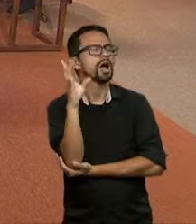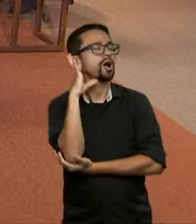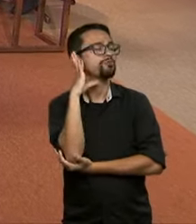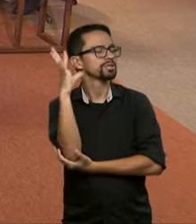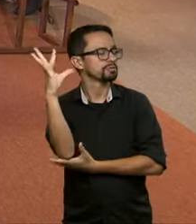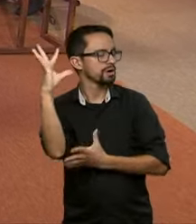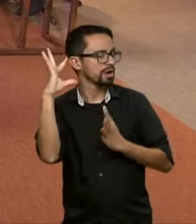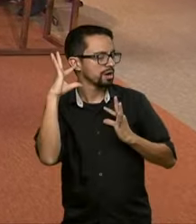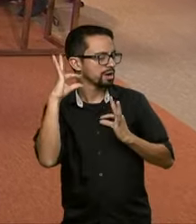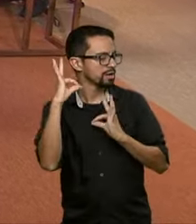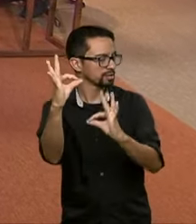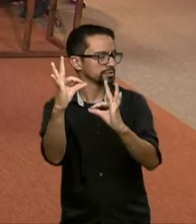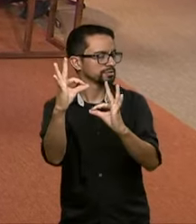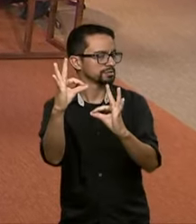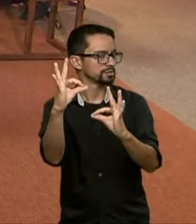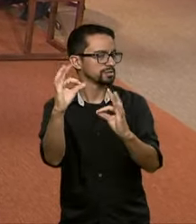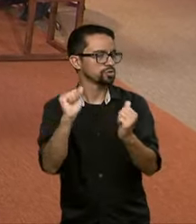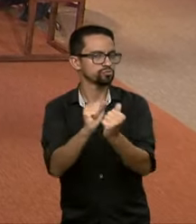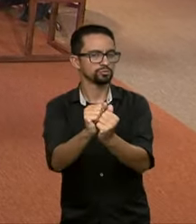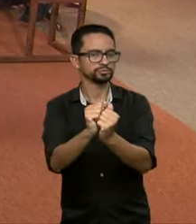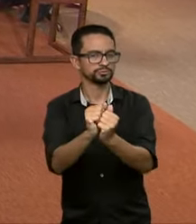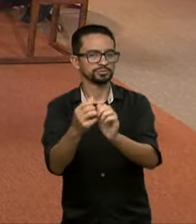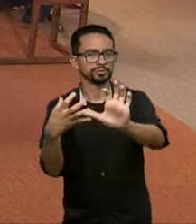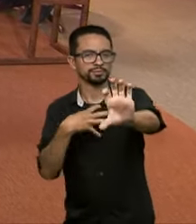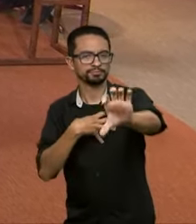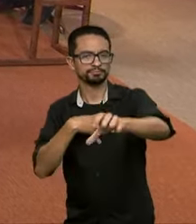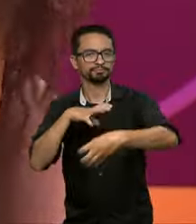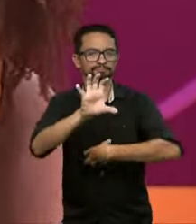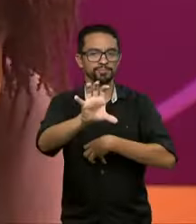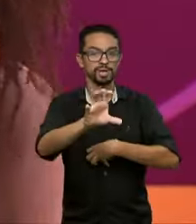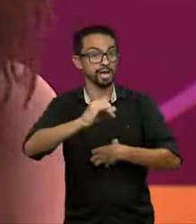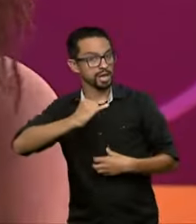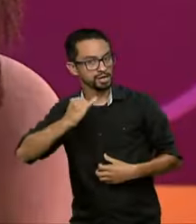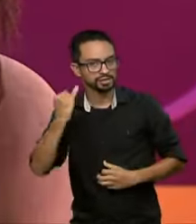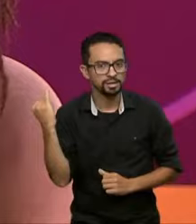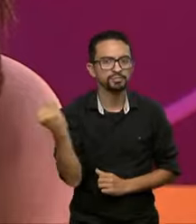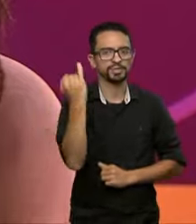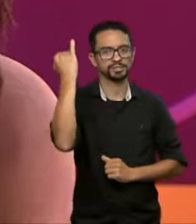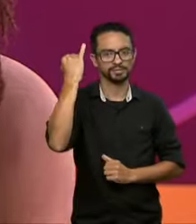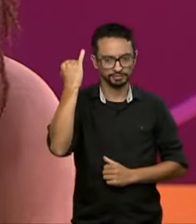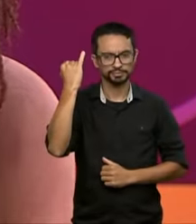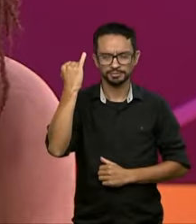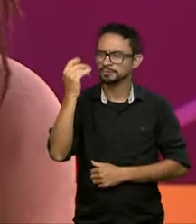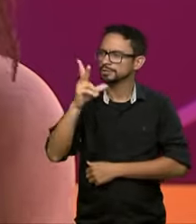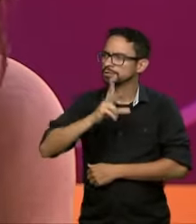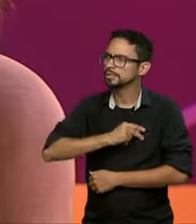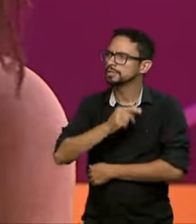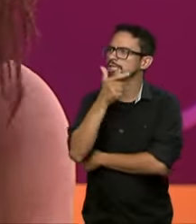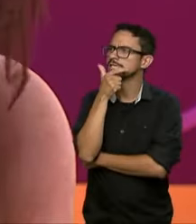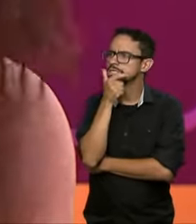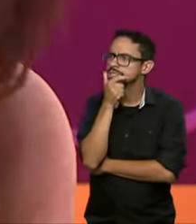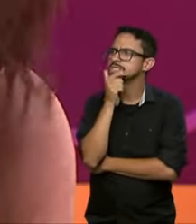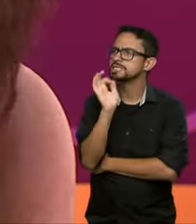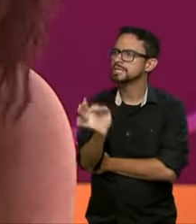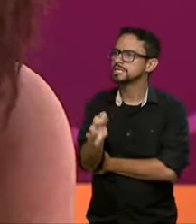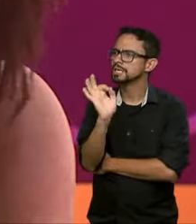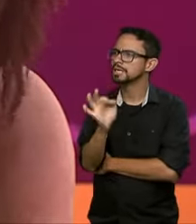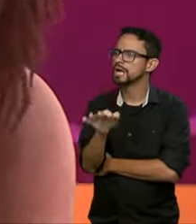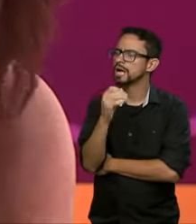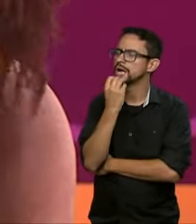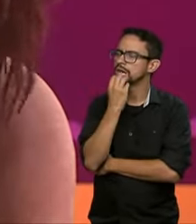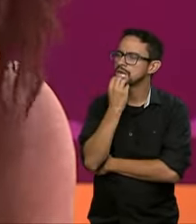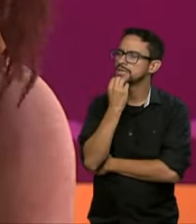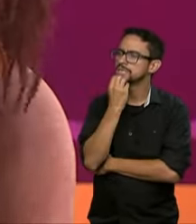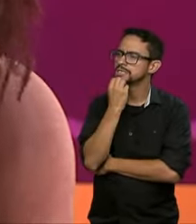coração. E se colocar no lugar do outro. Então, tem coisas que a gente vai ouvir e vai falar, pô... Será que é isso mesmo? Mas